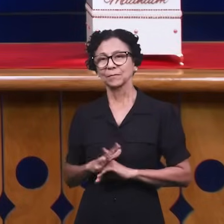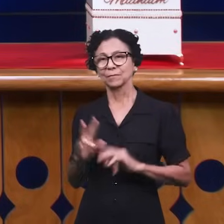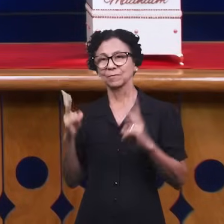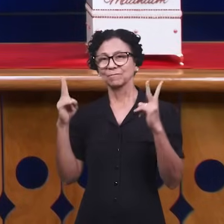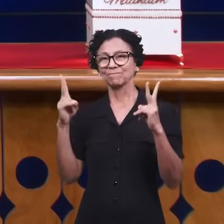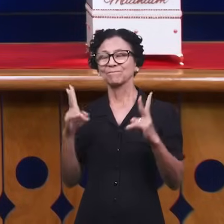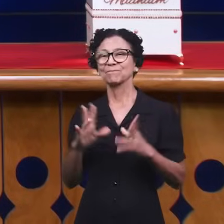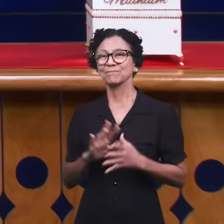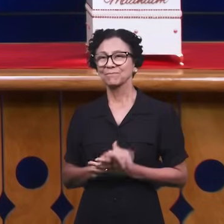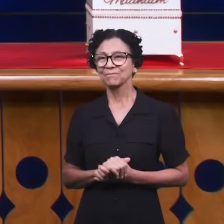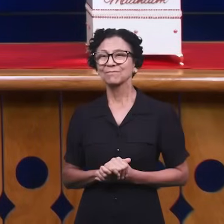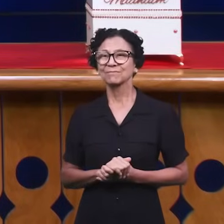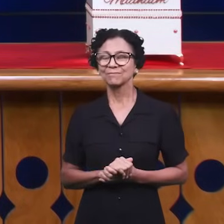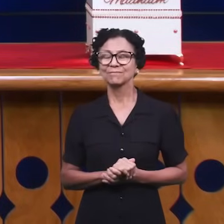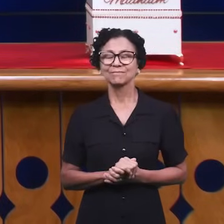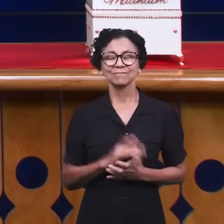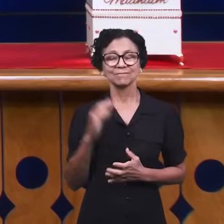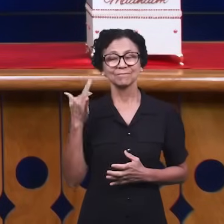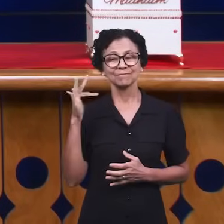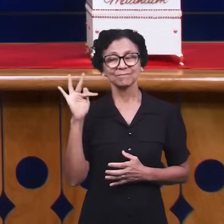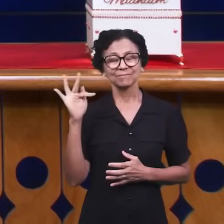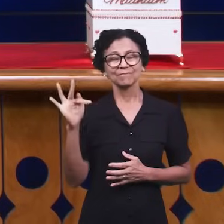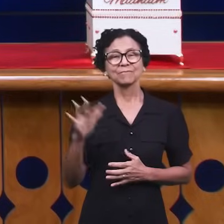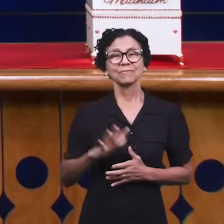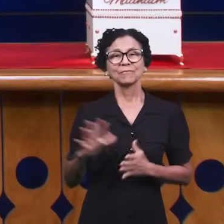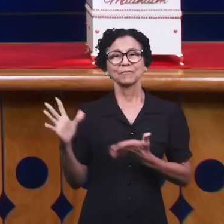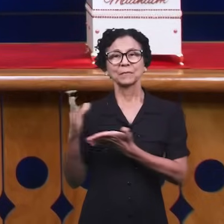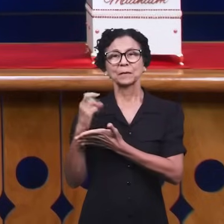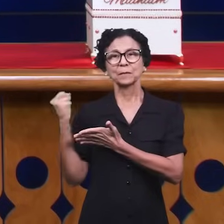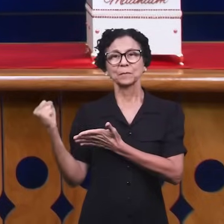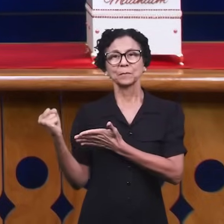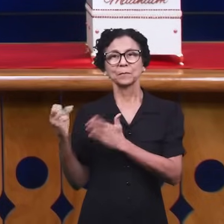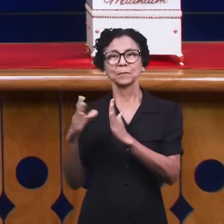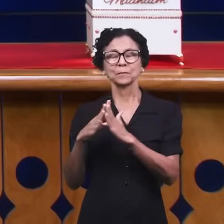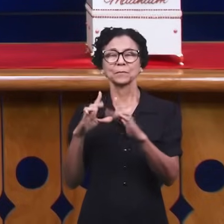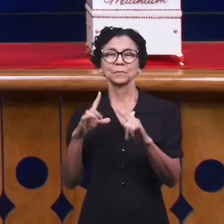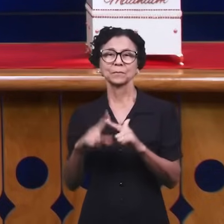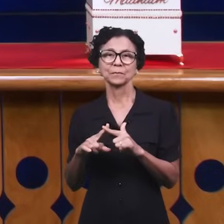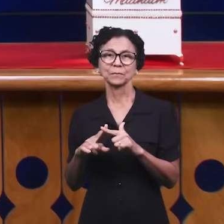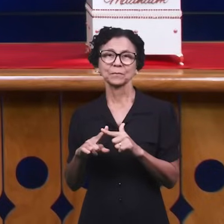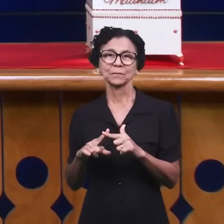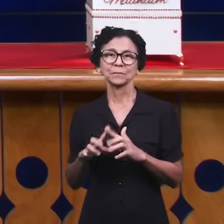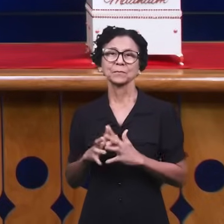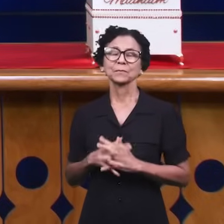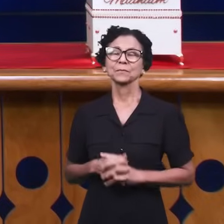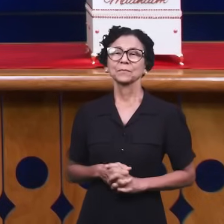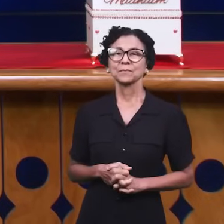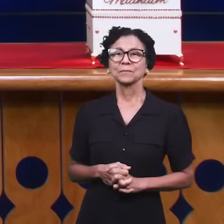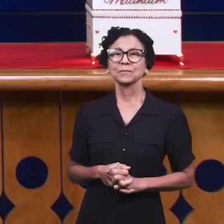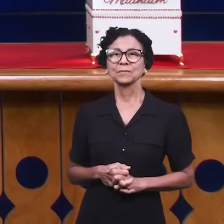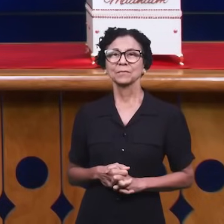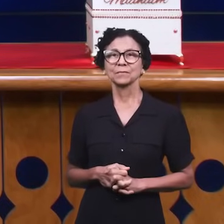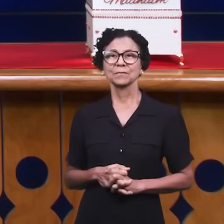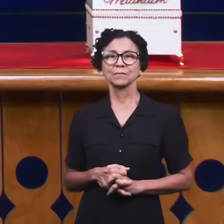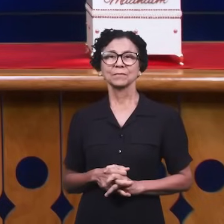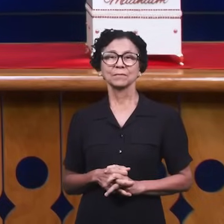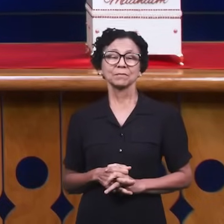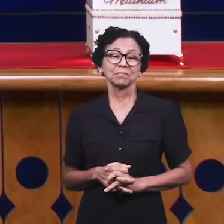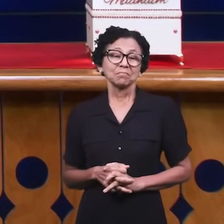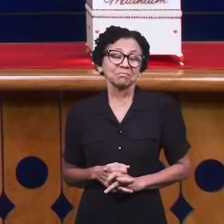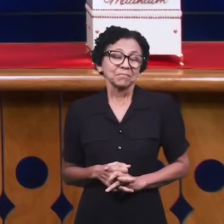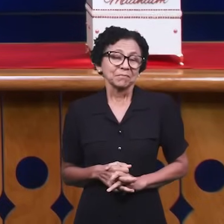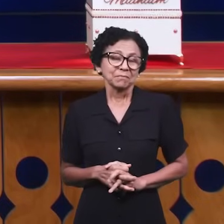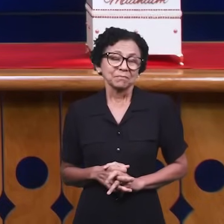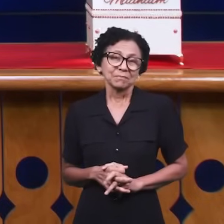vitória da igreja, breve será o arrebatamento. E para este momento, não importa quem